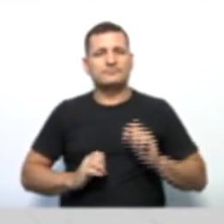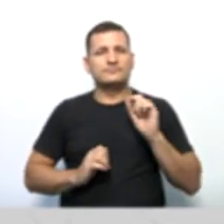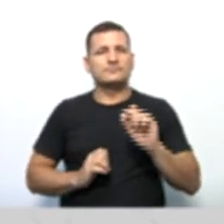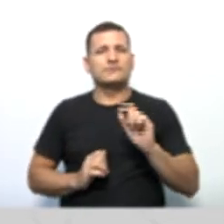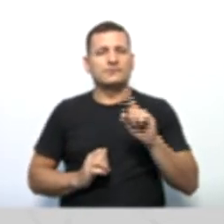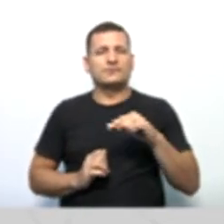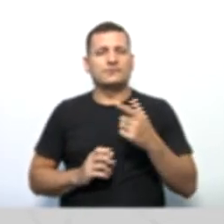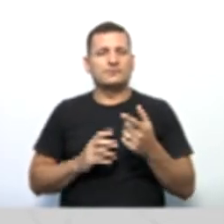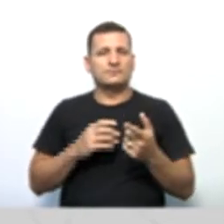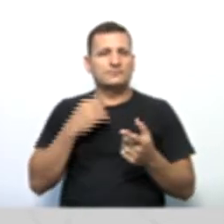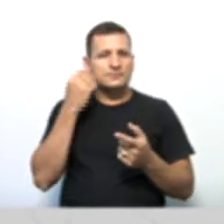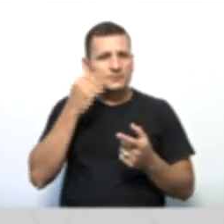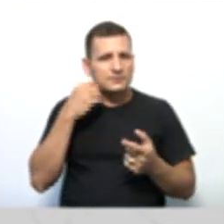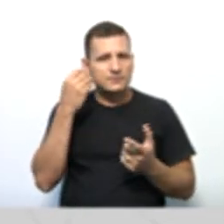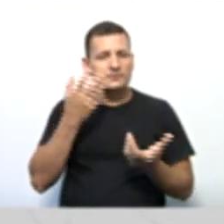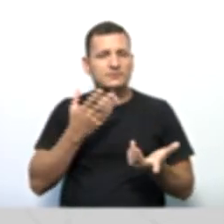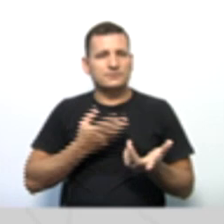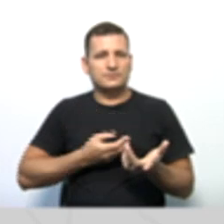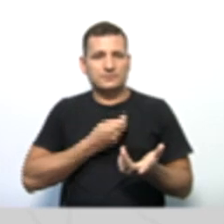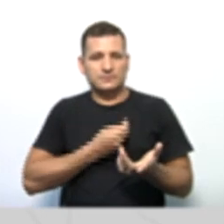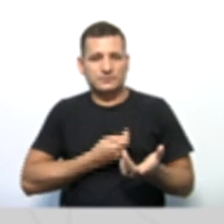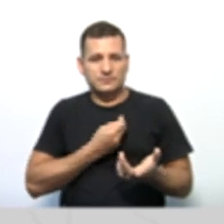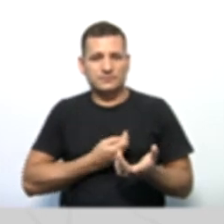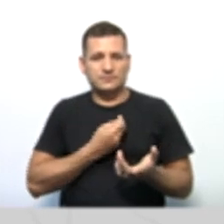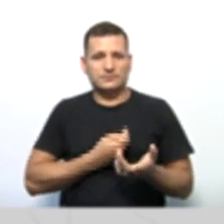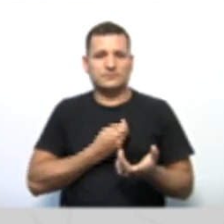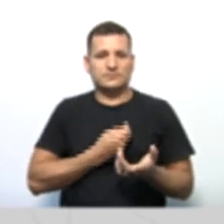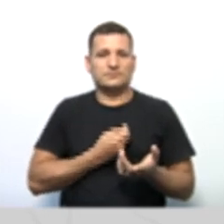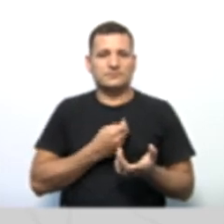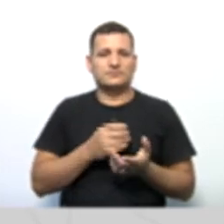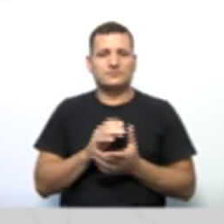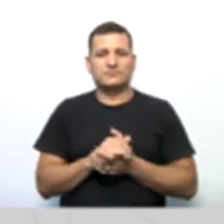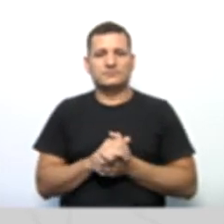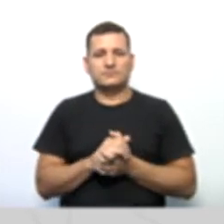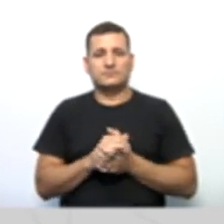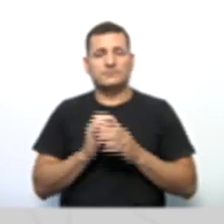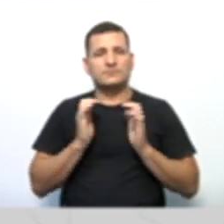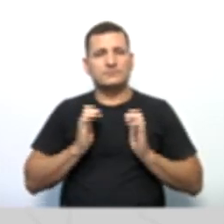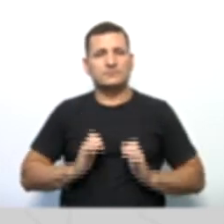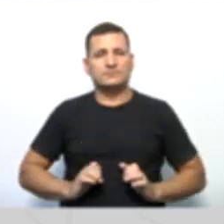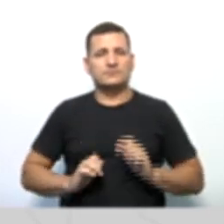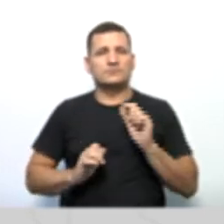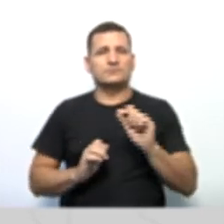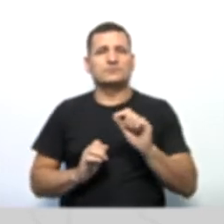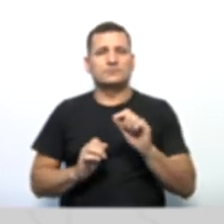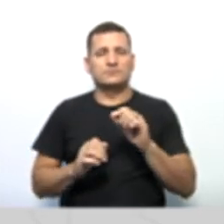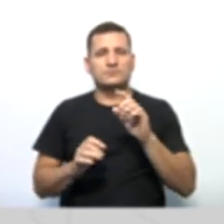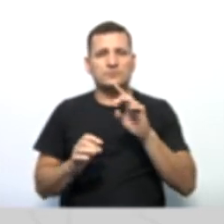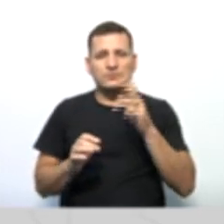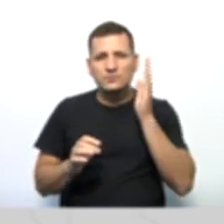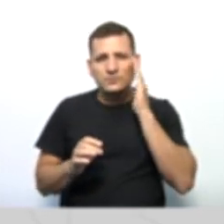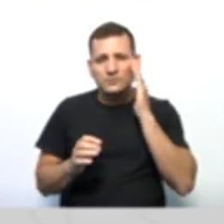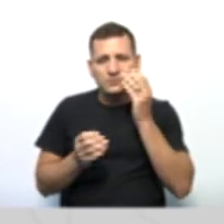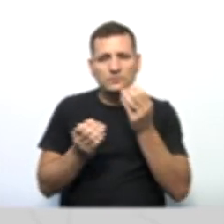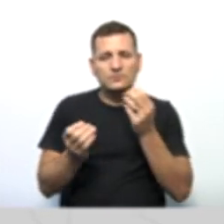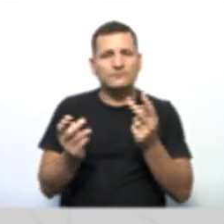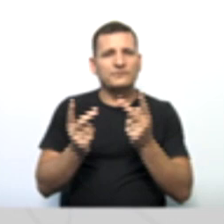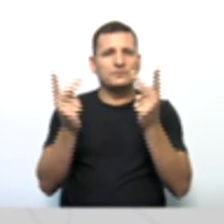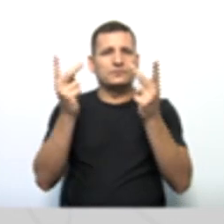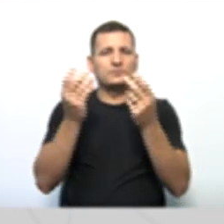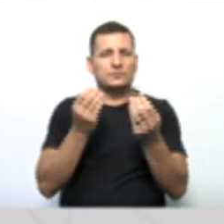das virtudes e princípios, uma ética axiológica, ou seja, ela buscava definir valores e princípios.